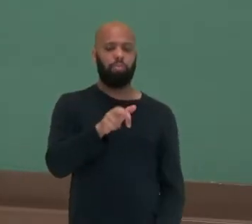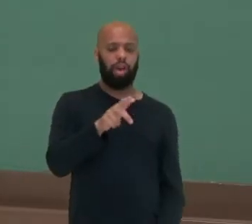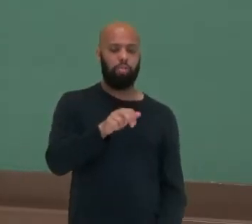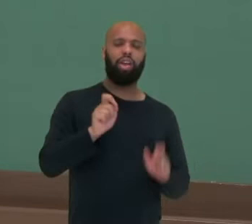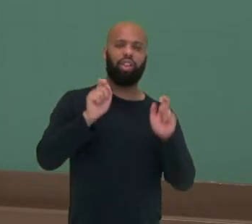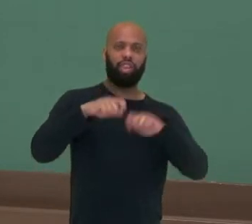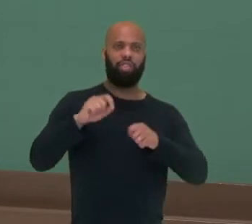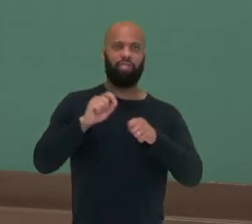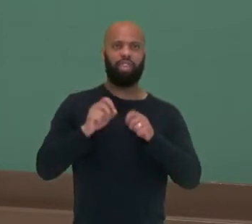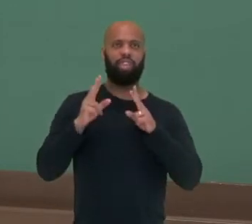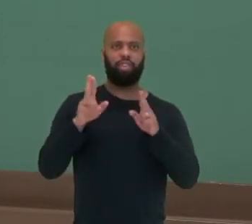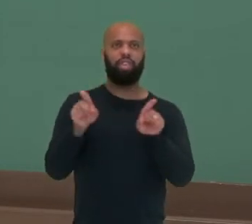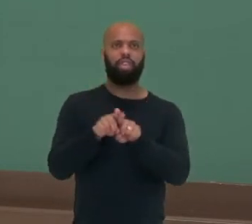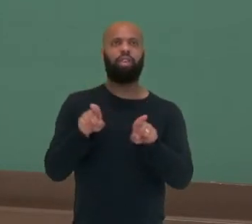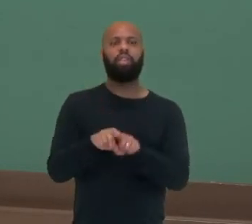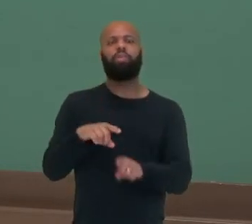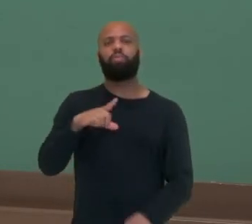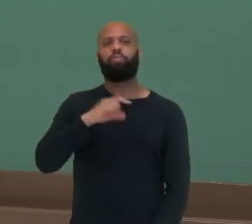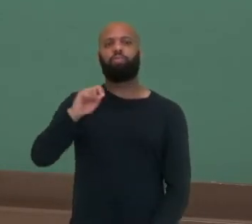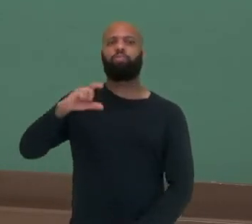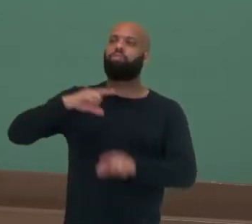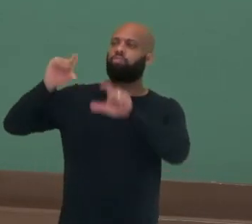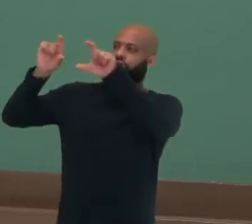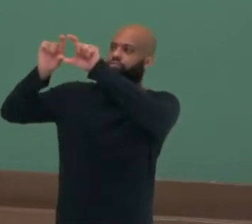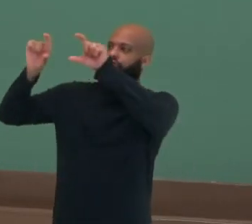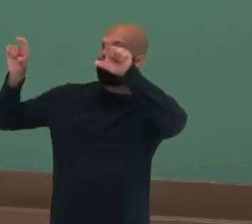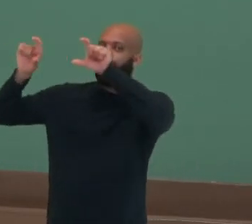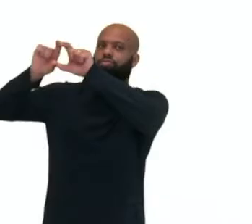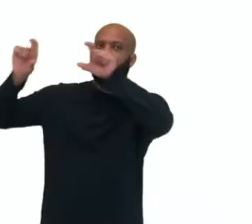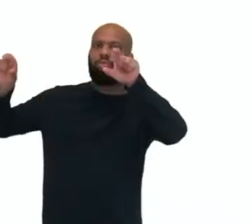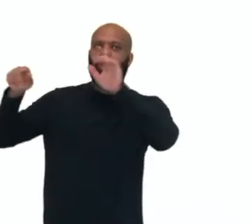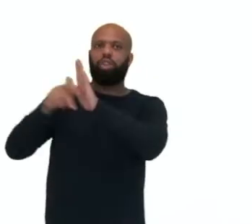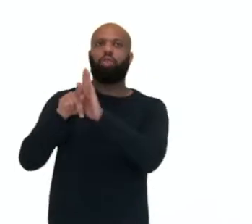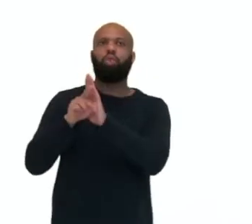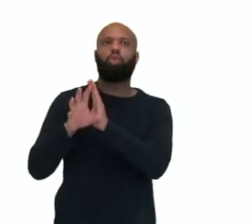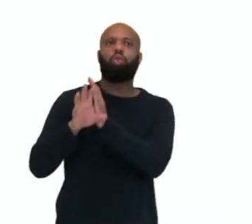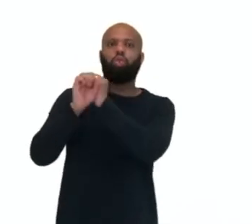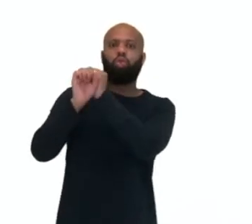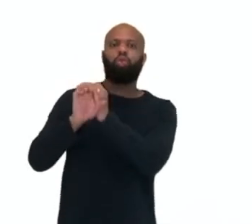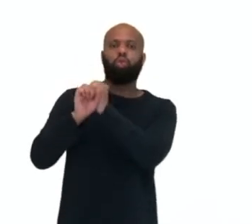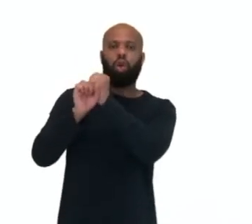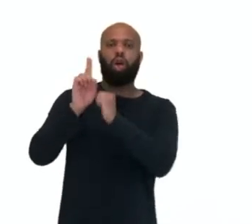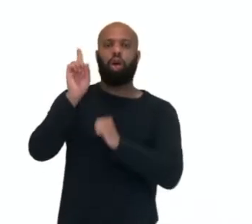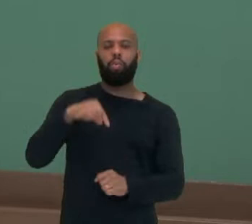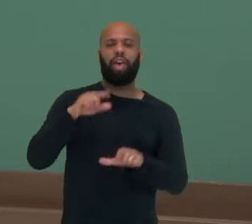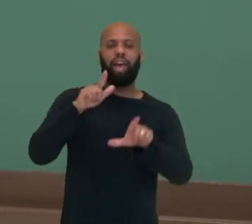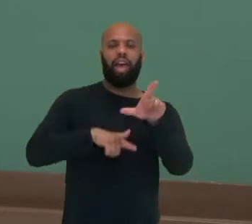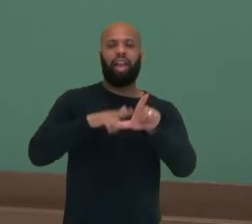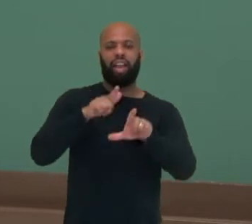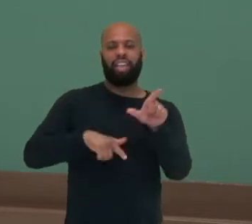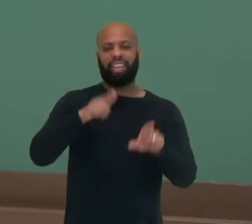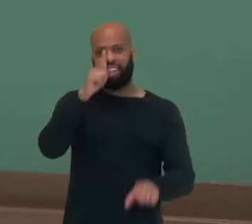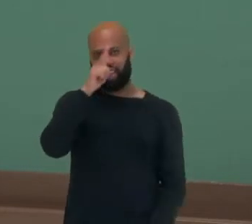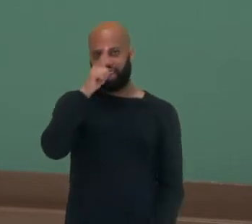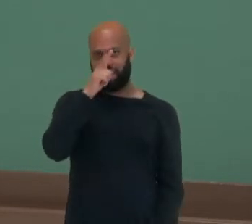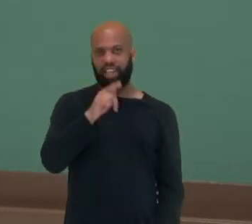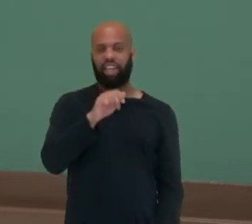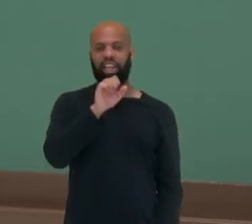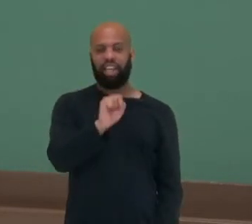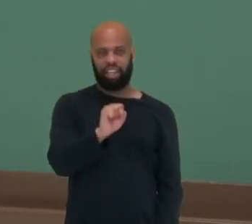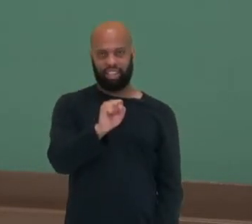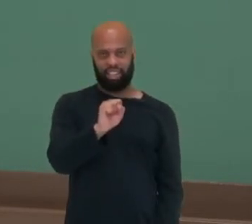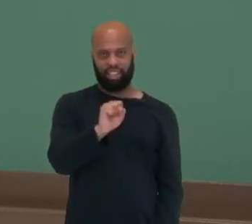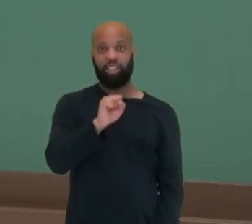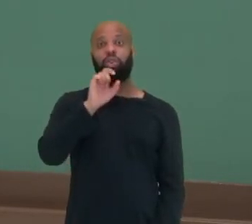mesma coisa é quando aparece esse símbolo aqui de somatória, que é a letra grega sigma. Quando eu clico